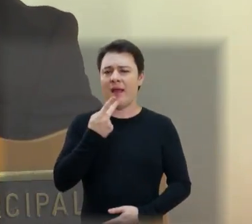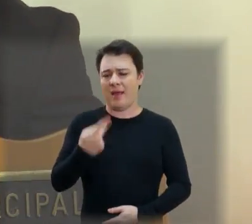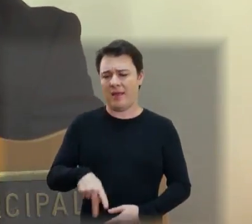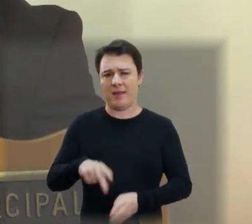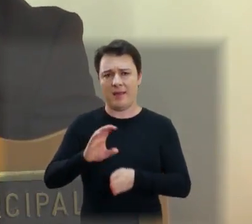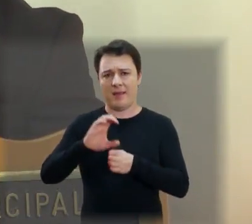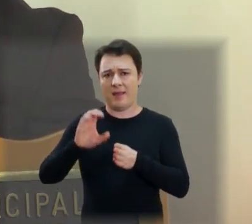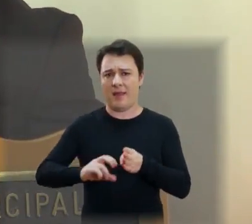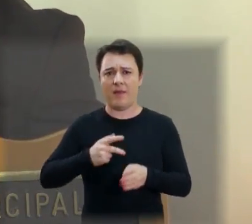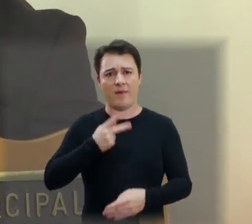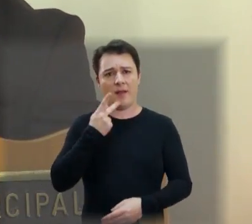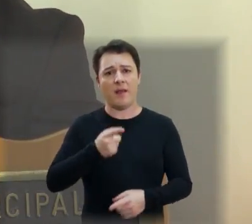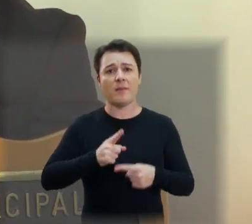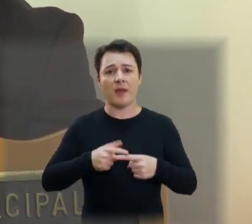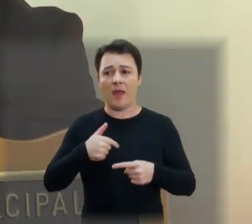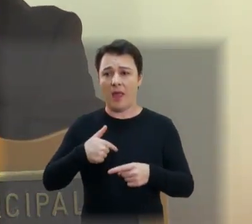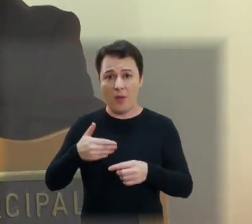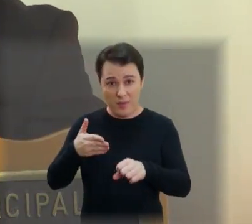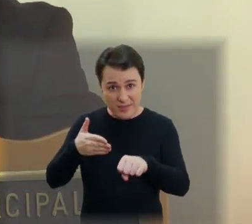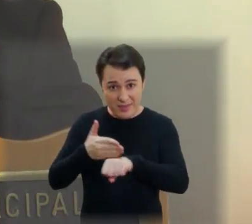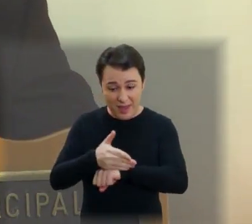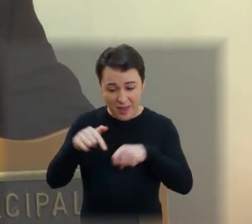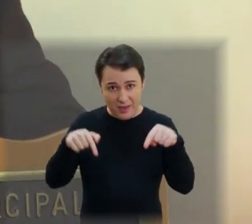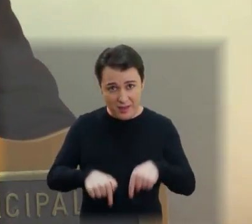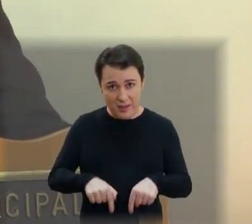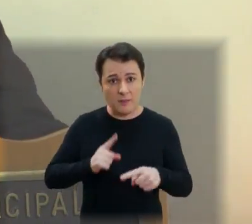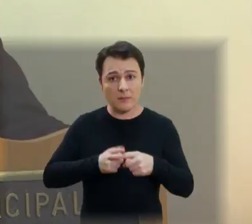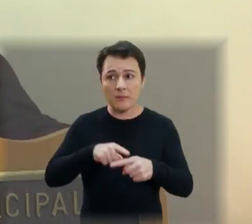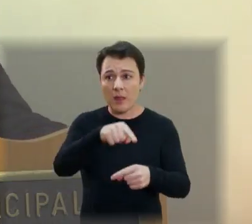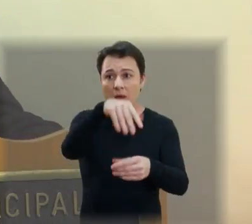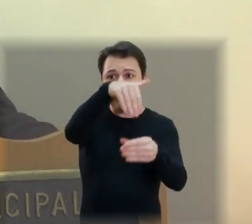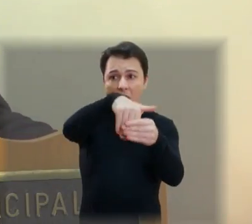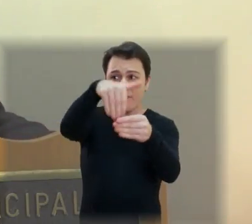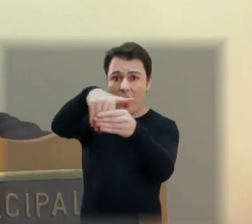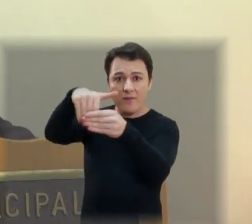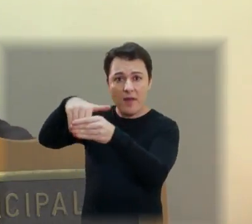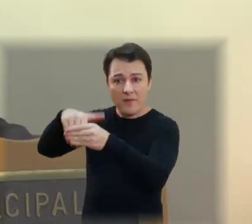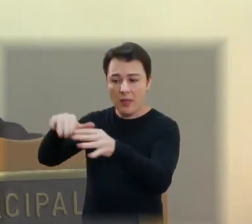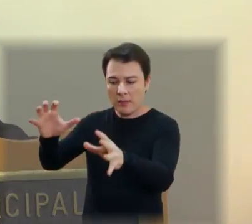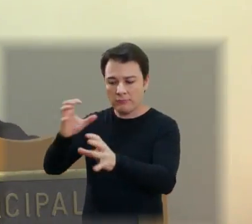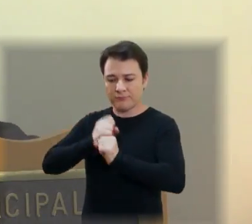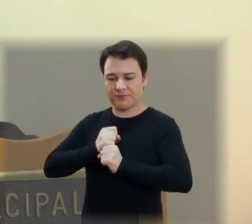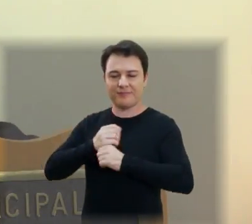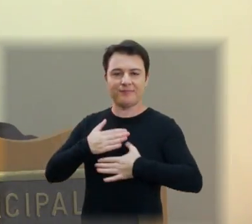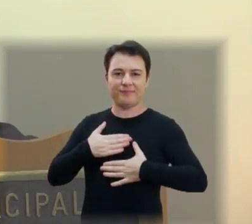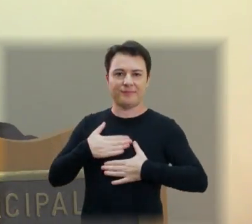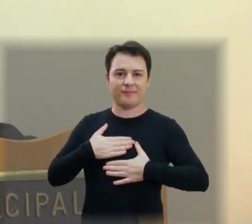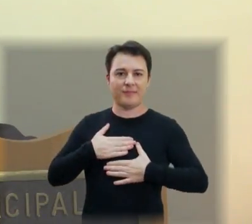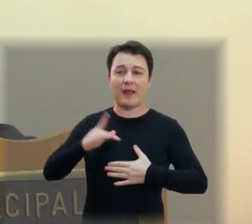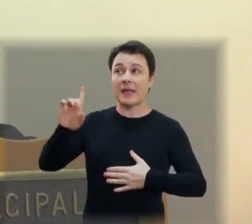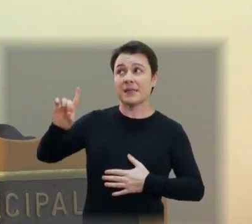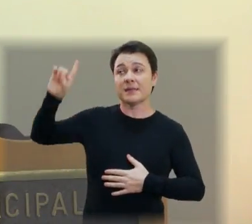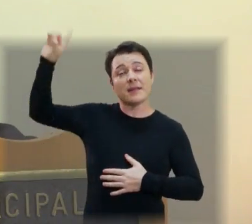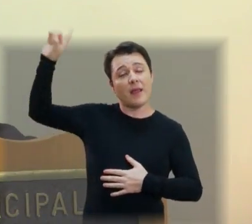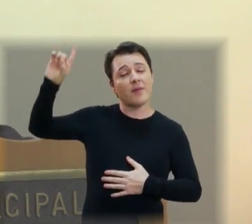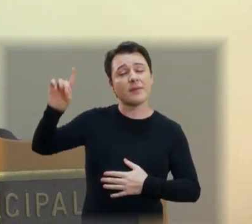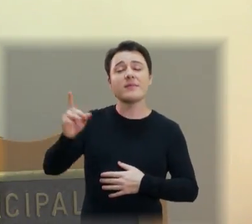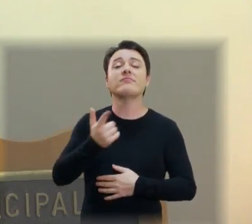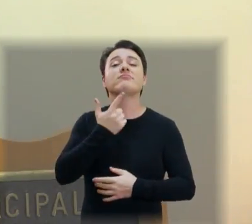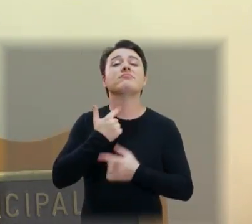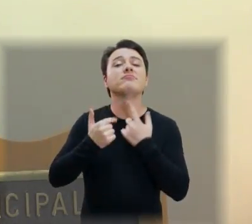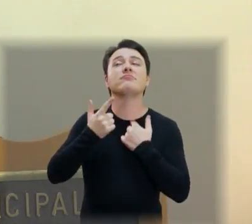casa. Eu entrei aqui porque o povo colocou eu aqui. Eu entrei aqui porque Deus quis que eu entrasse